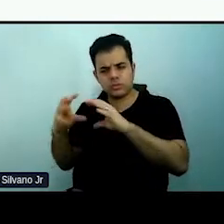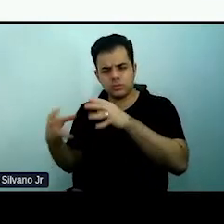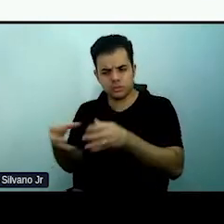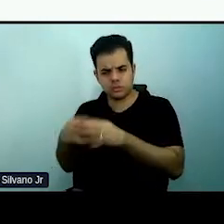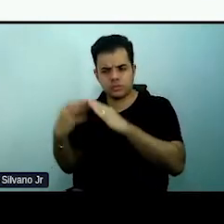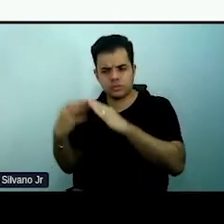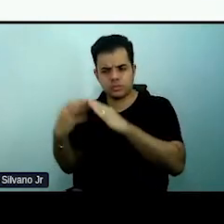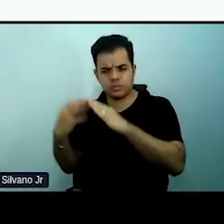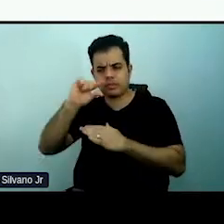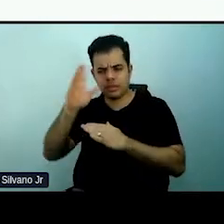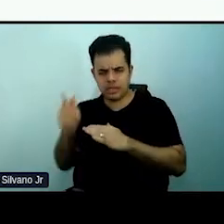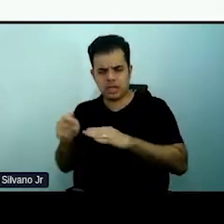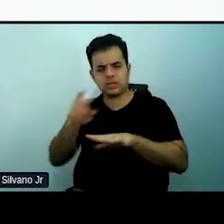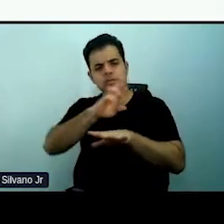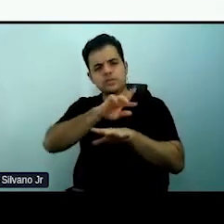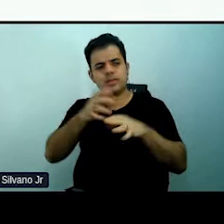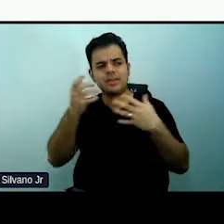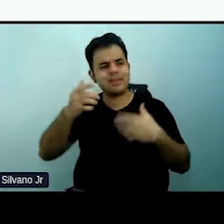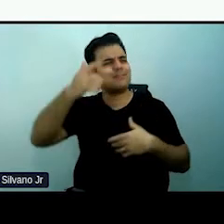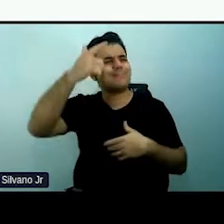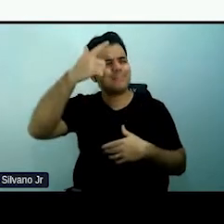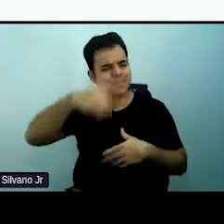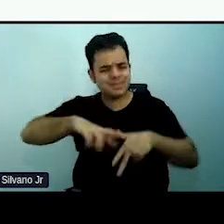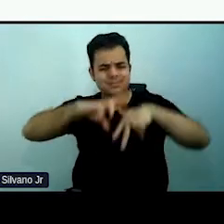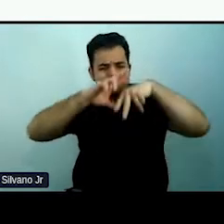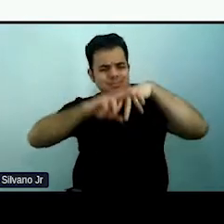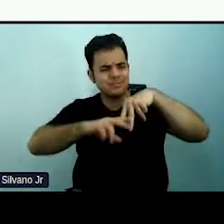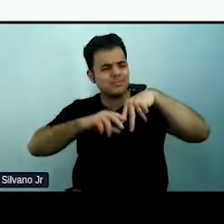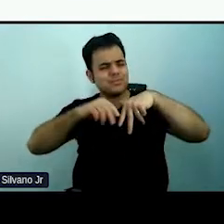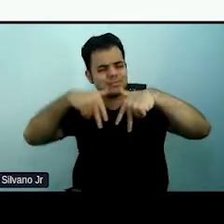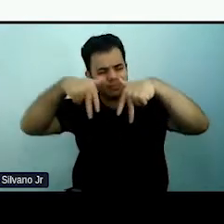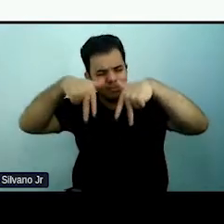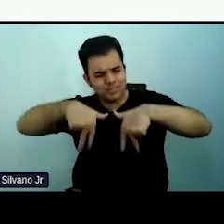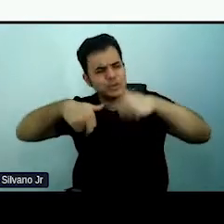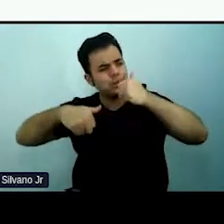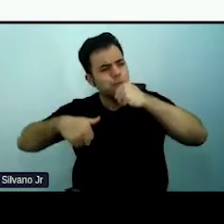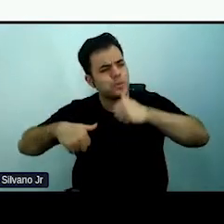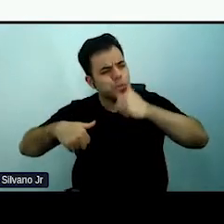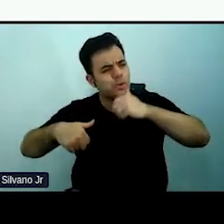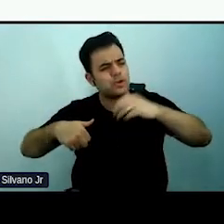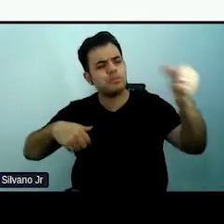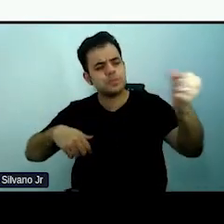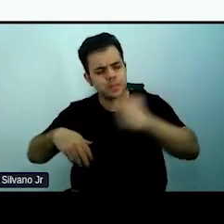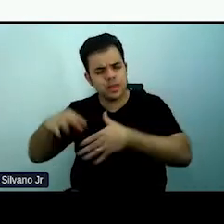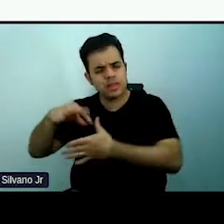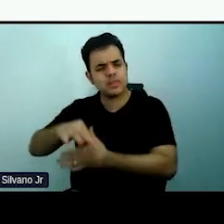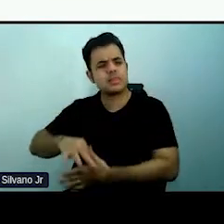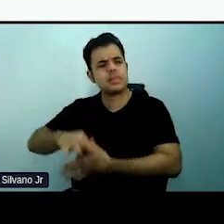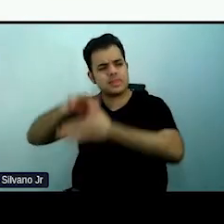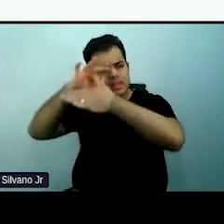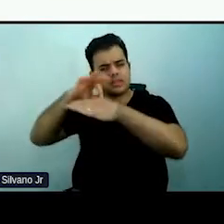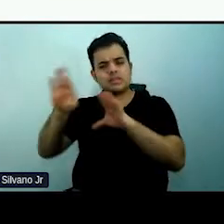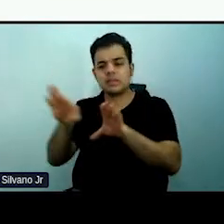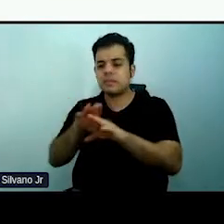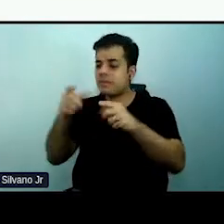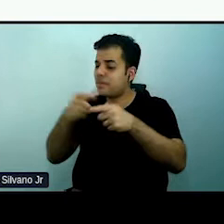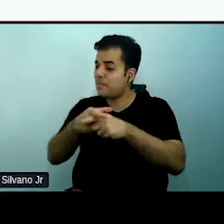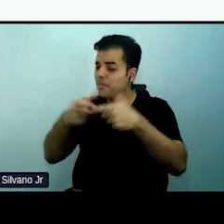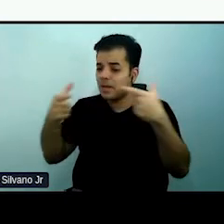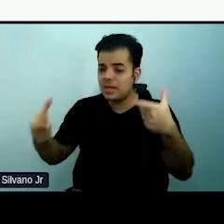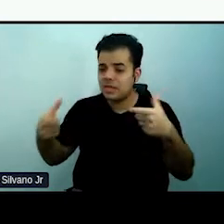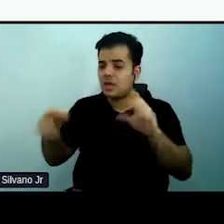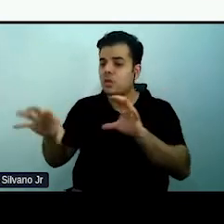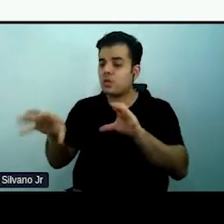queria trazer mais mulheres para nossa liderança e aumentar o número de PCDs dentro